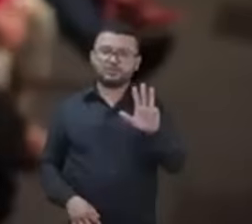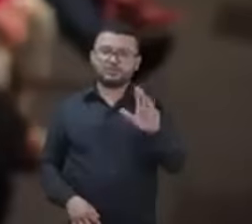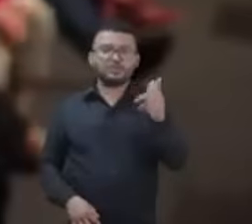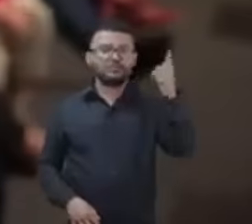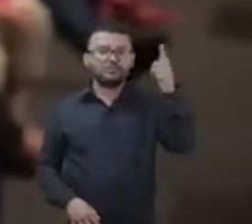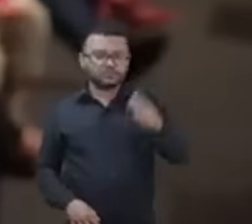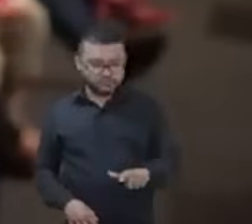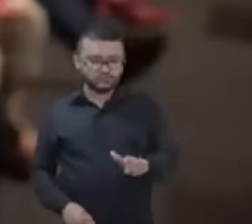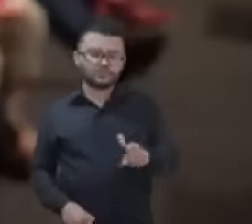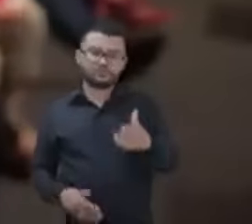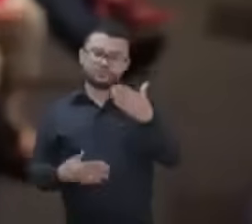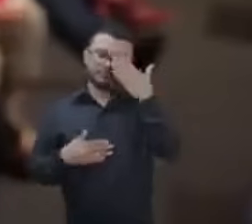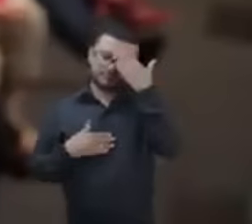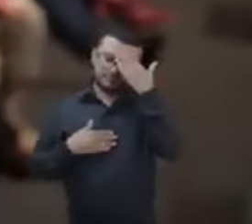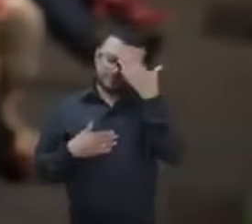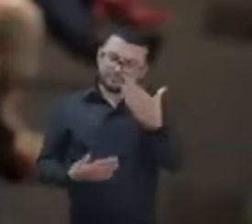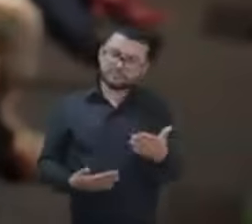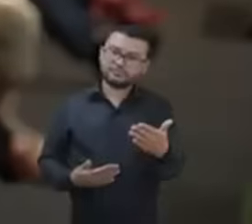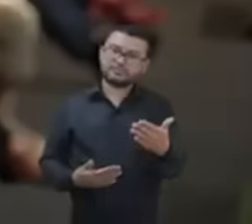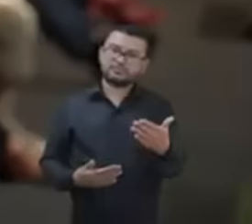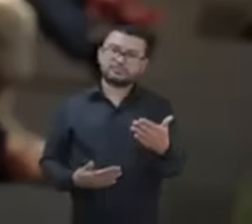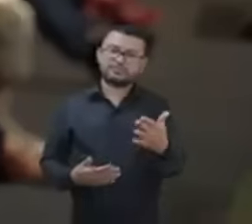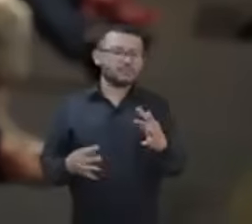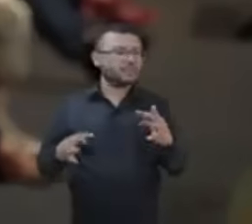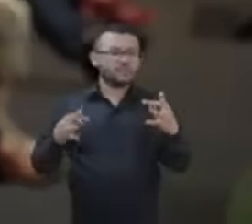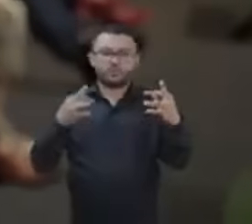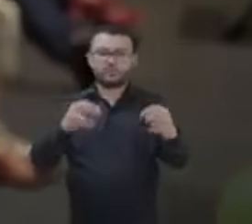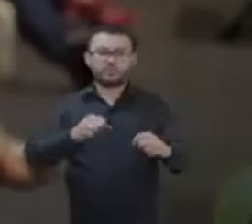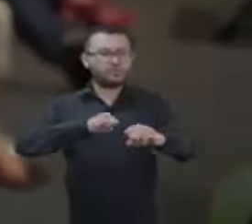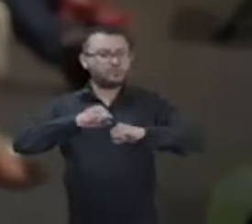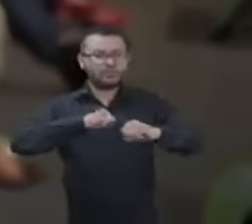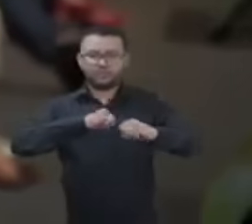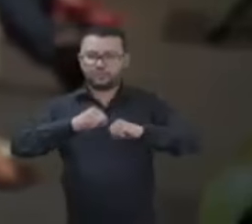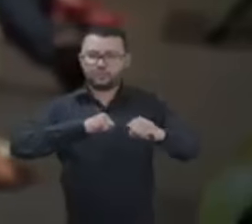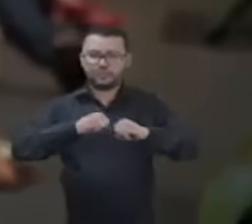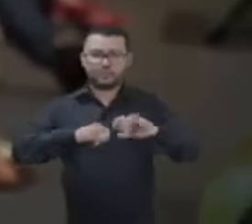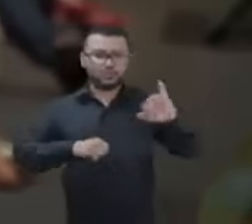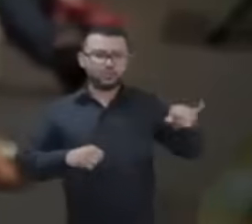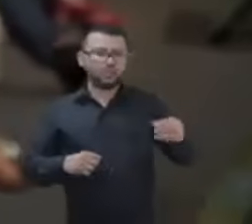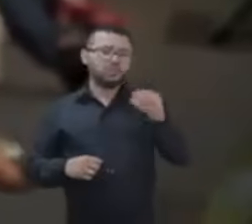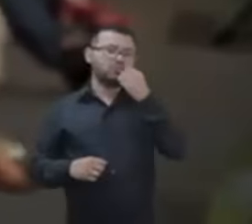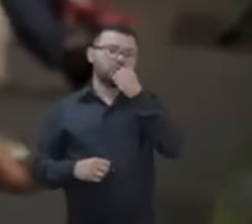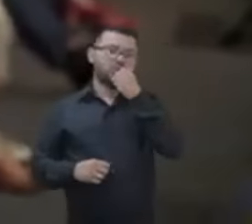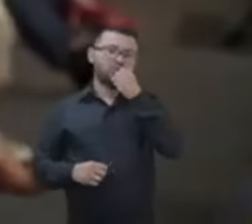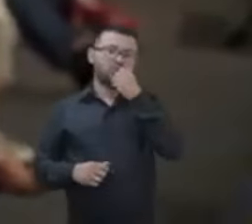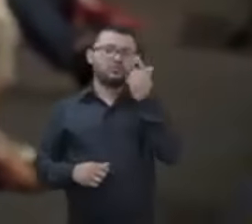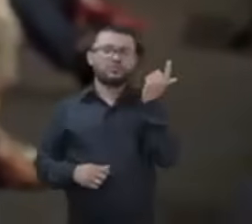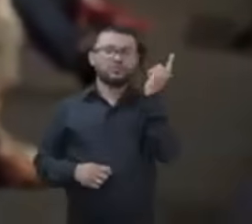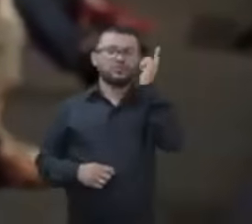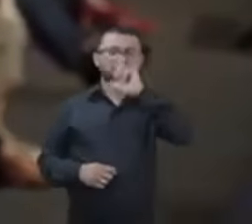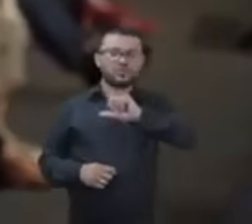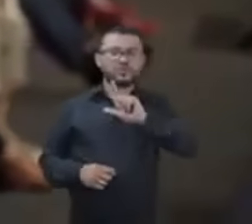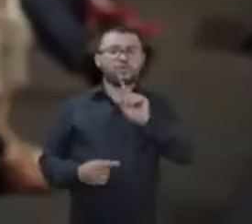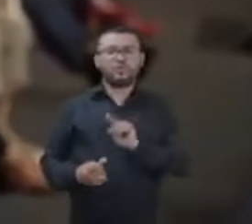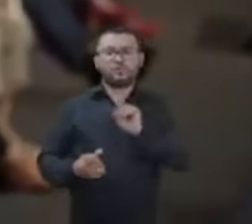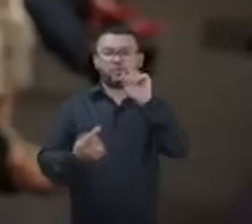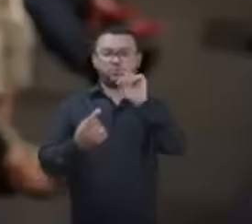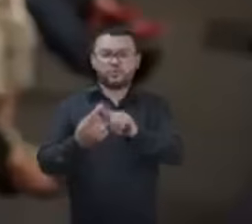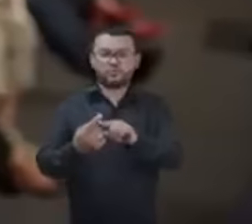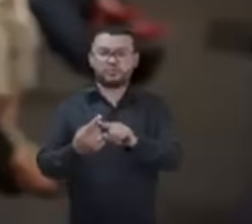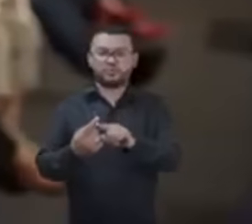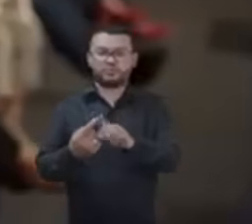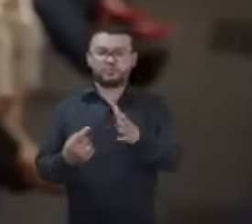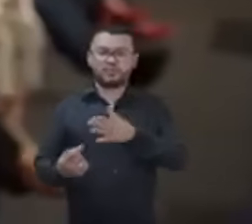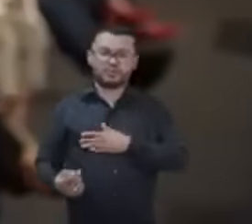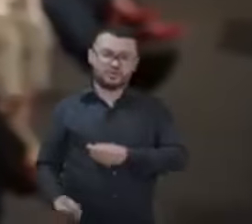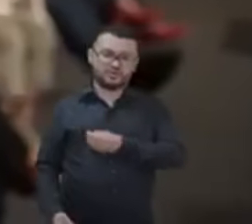minha gratidão a toda a nossa militância pela oportunidade de cumprir a maior missão da minha